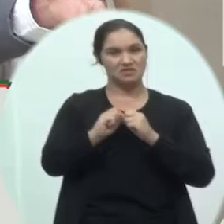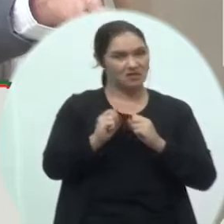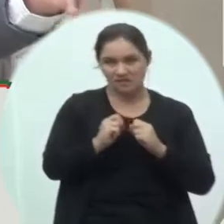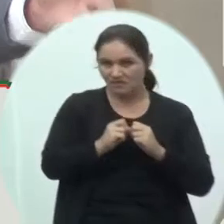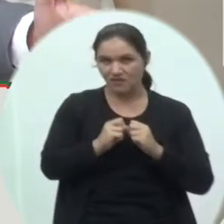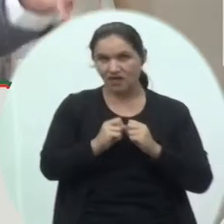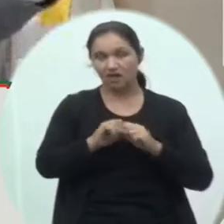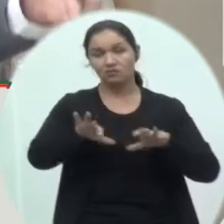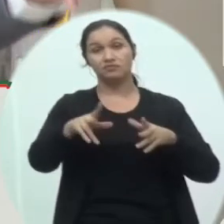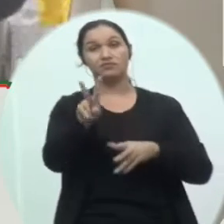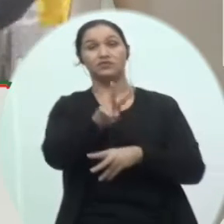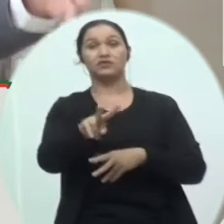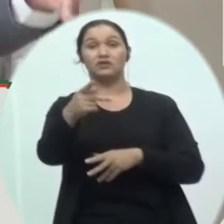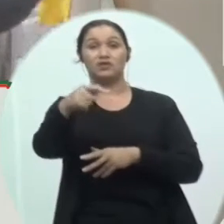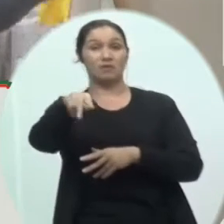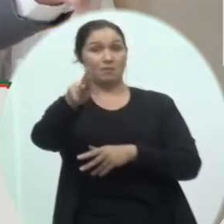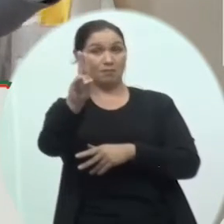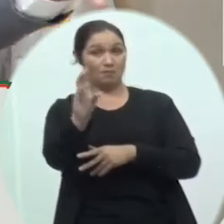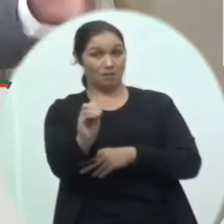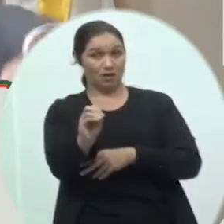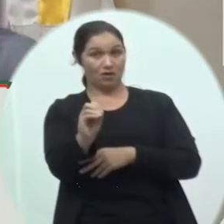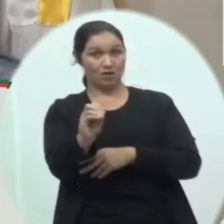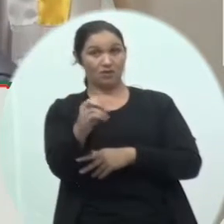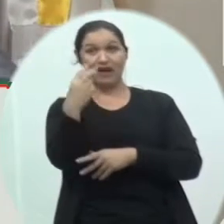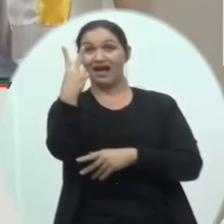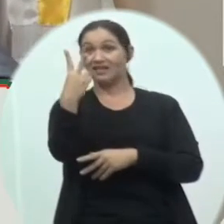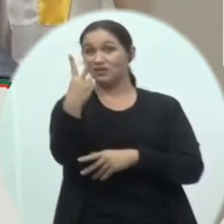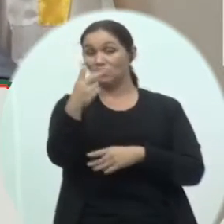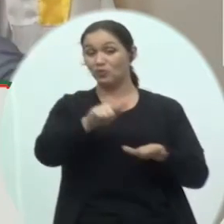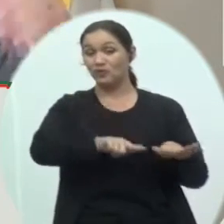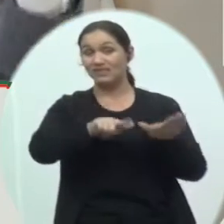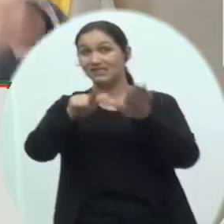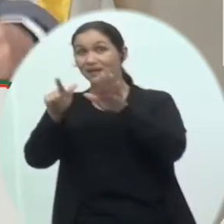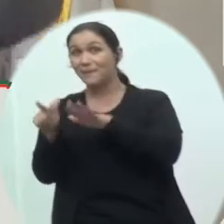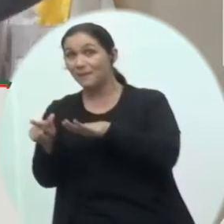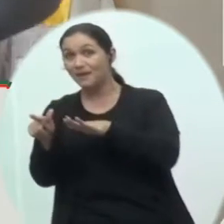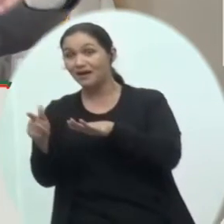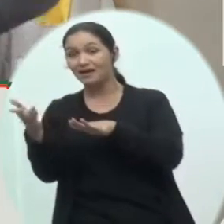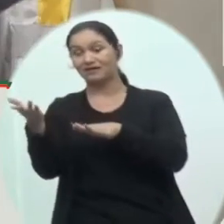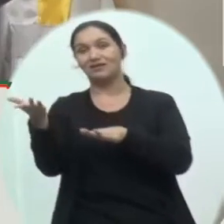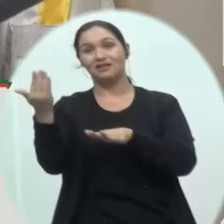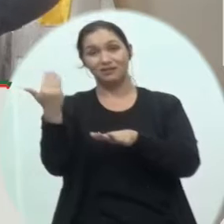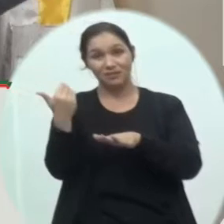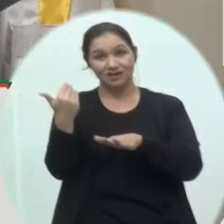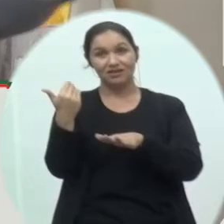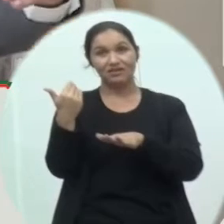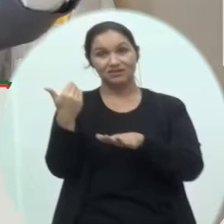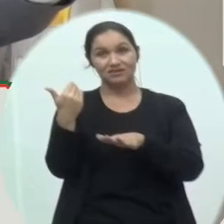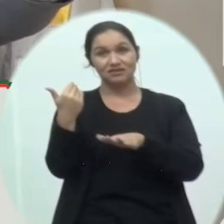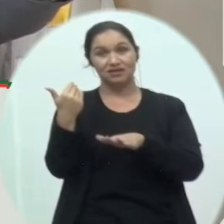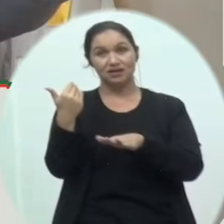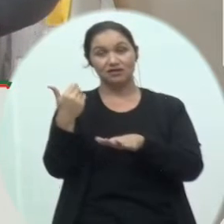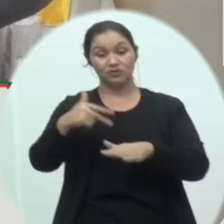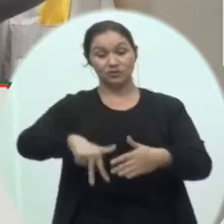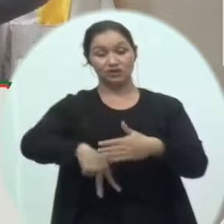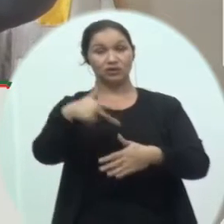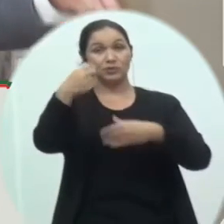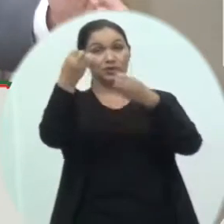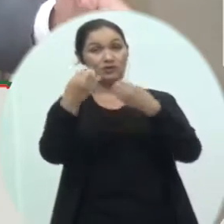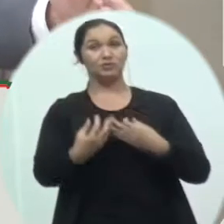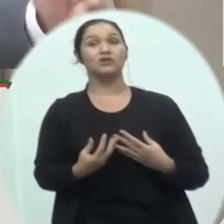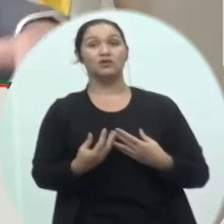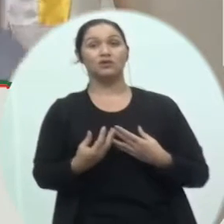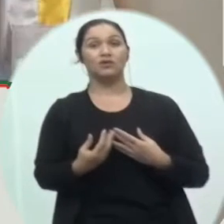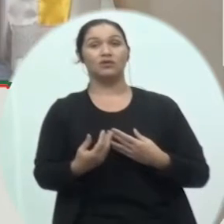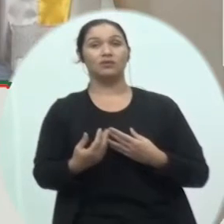Paulo Ferrarese trouxe na tribuna uma discussão há 2 semanas atrás, onde foi feito um serviço no bairro Próspera, no Rio